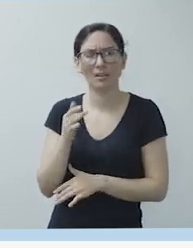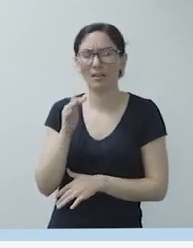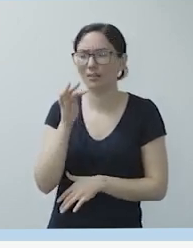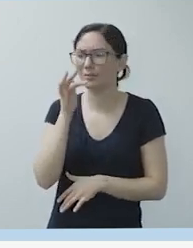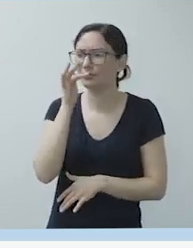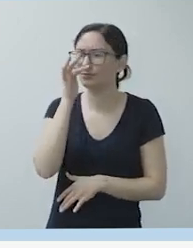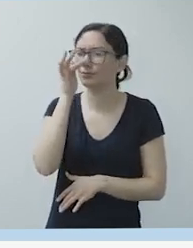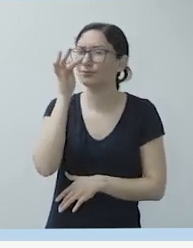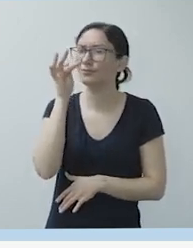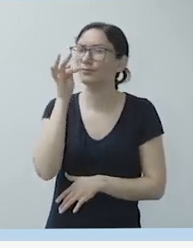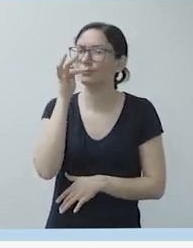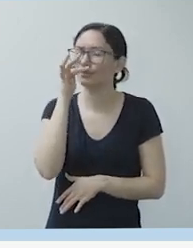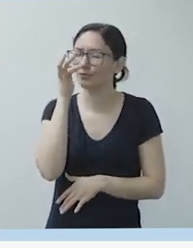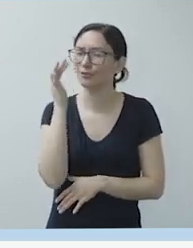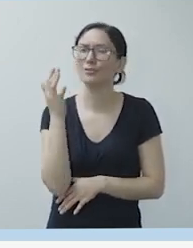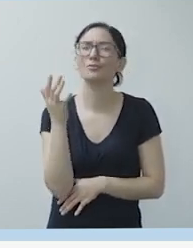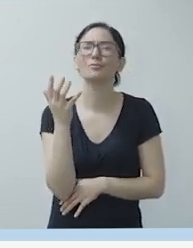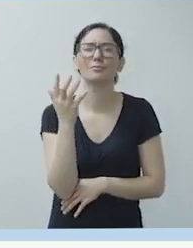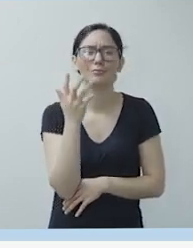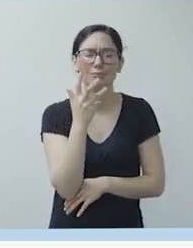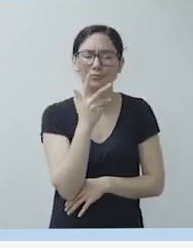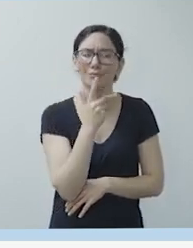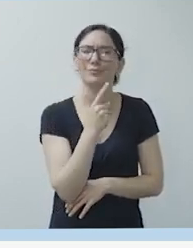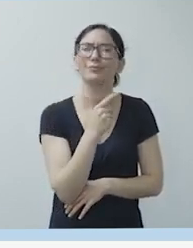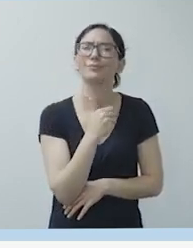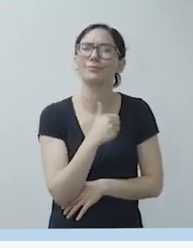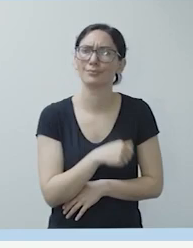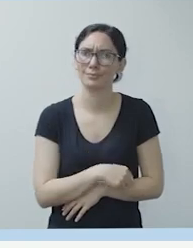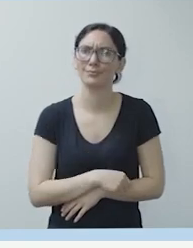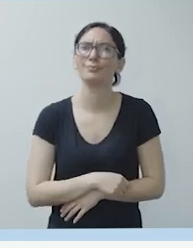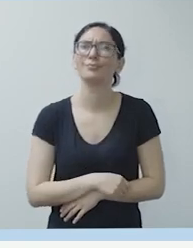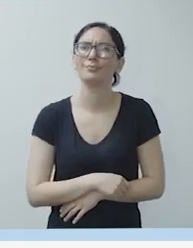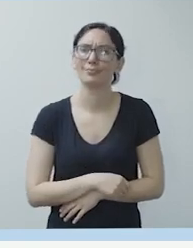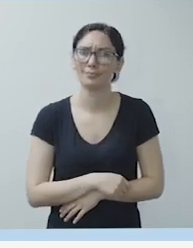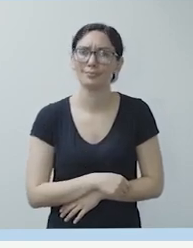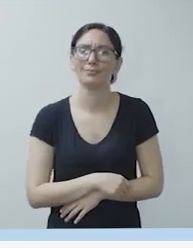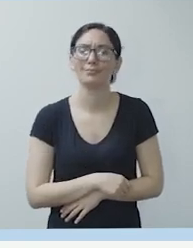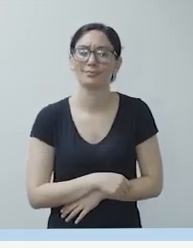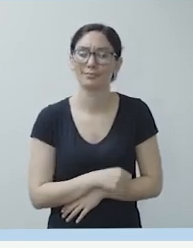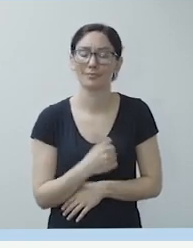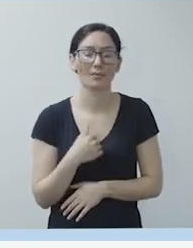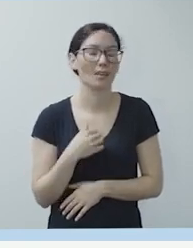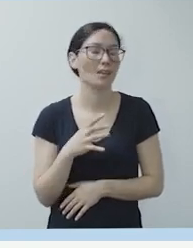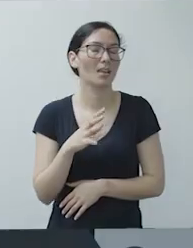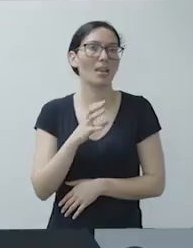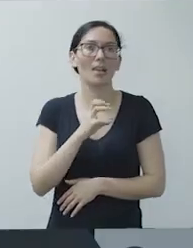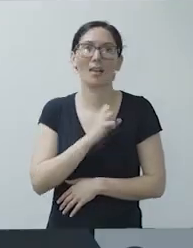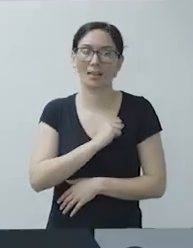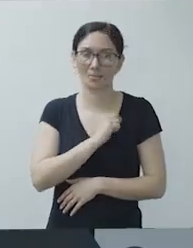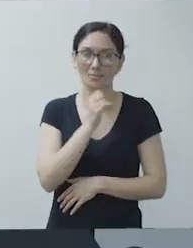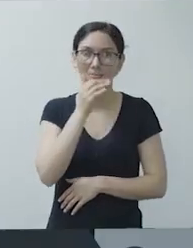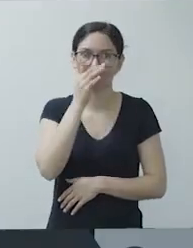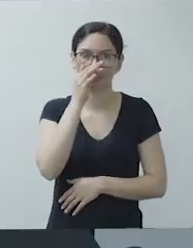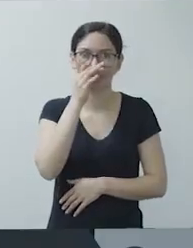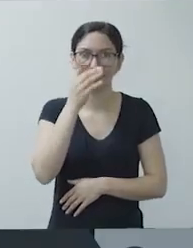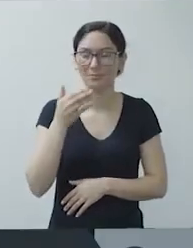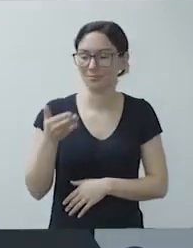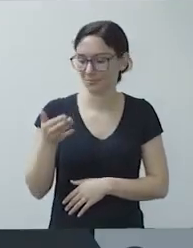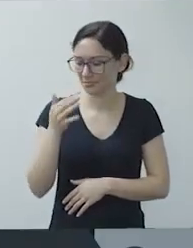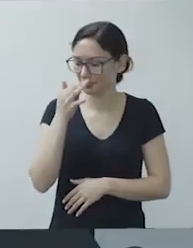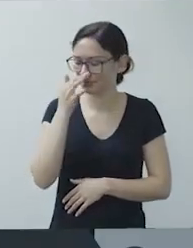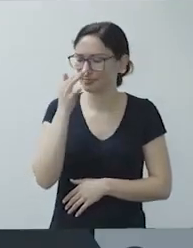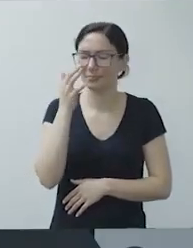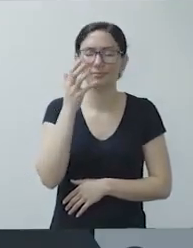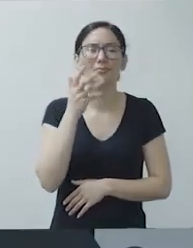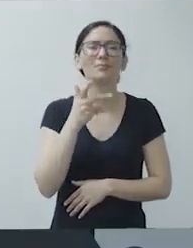uma flor. Olha que flor linda, a professora Márcia ama as flores. E essa flor é uma flor